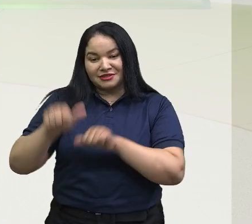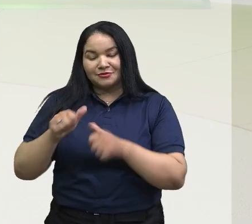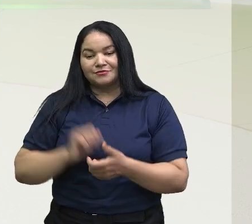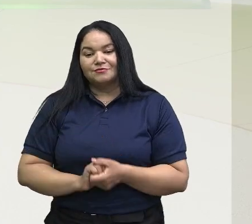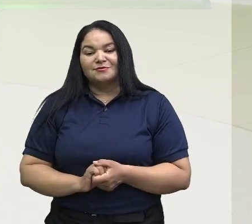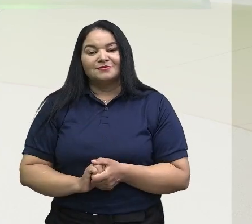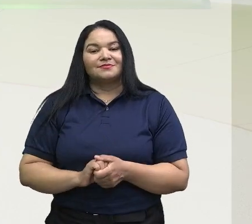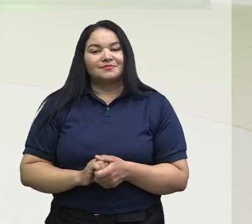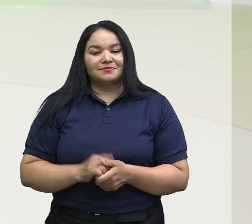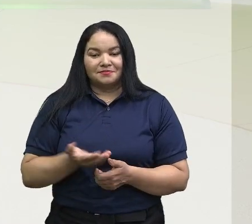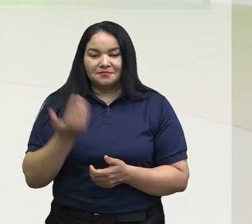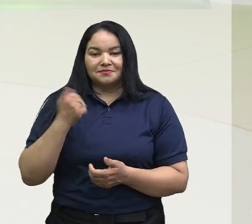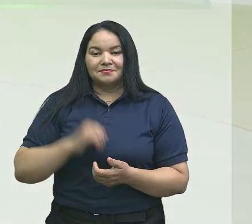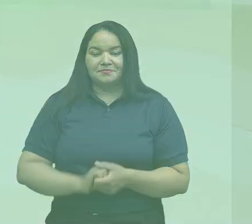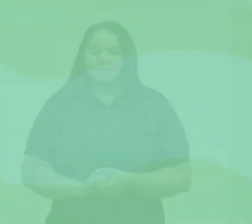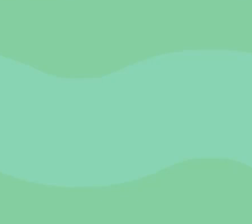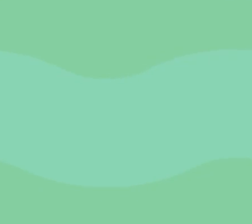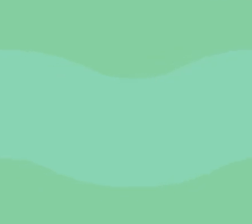Então, vamos lá.